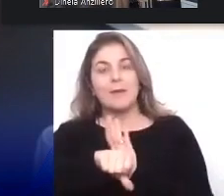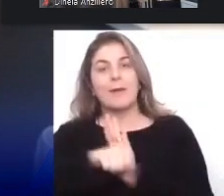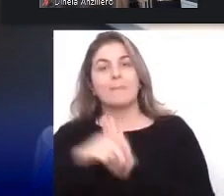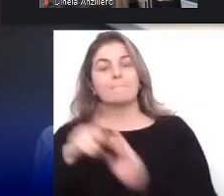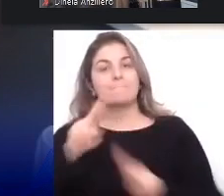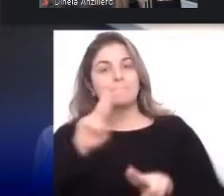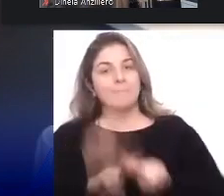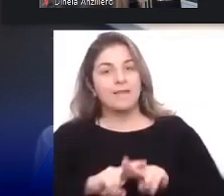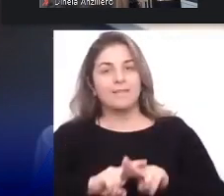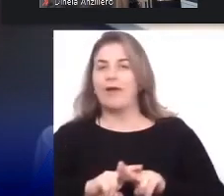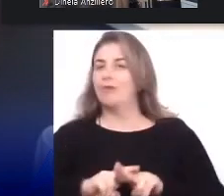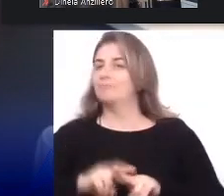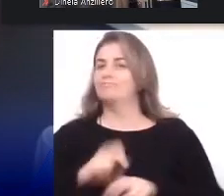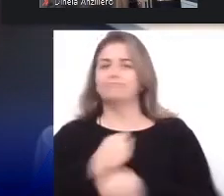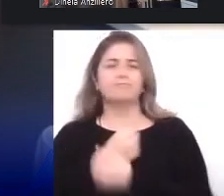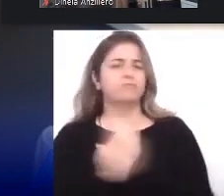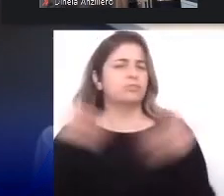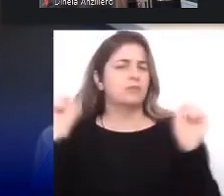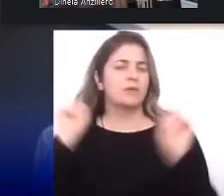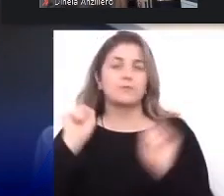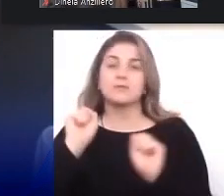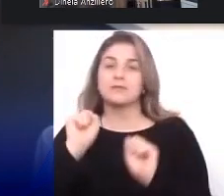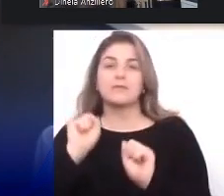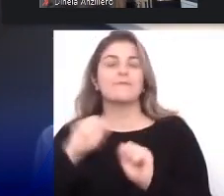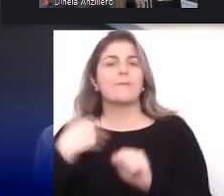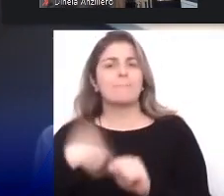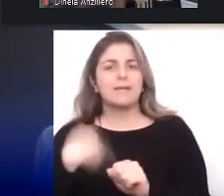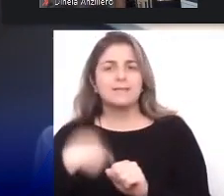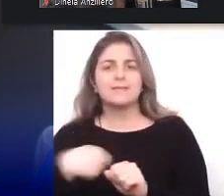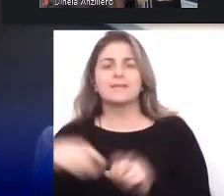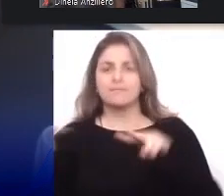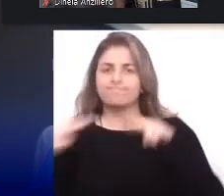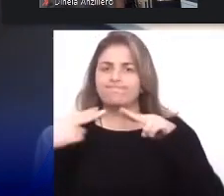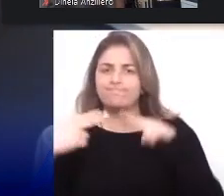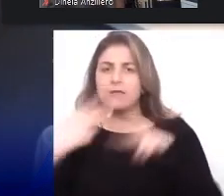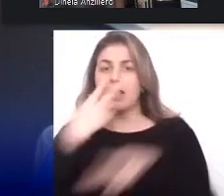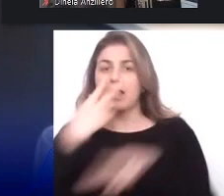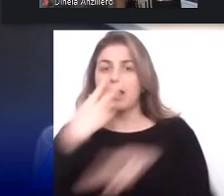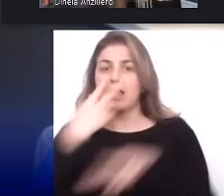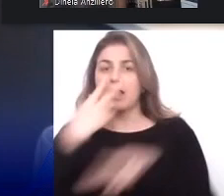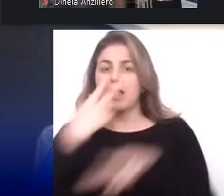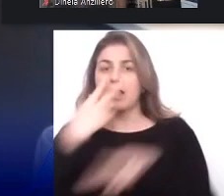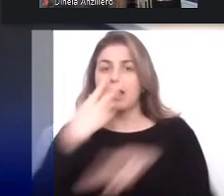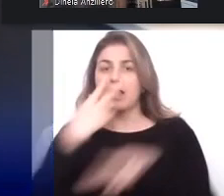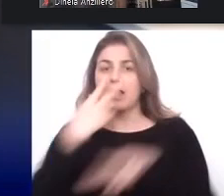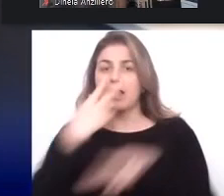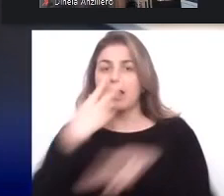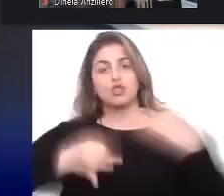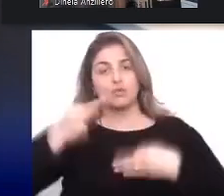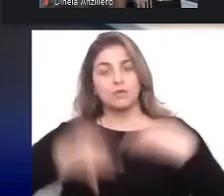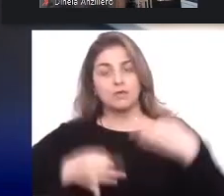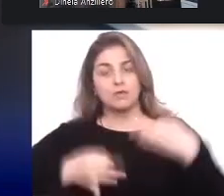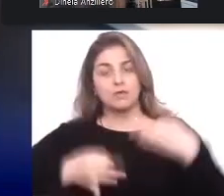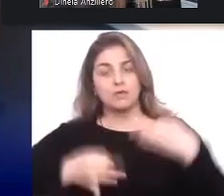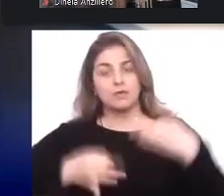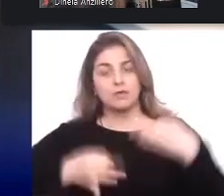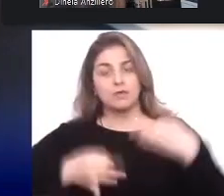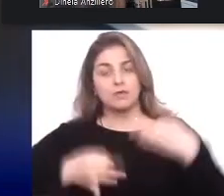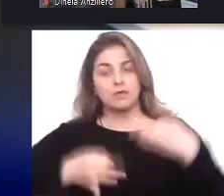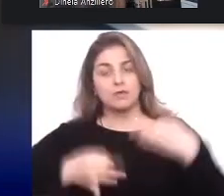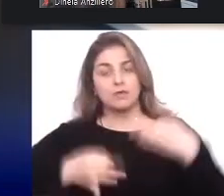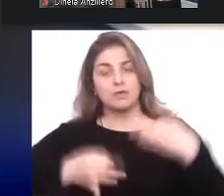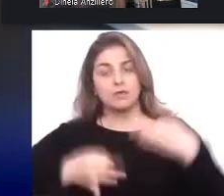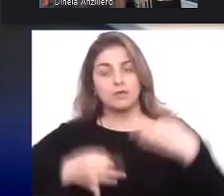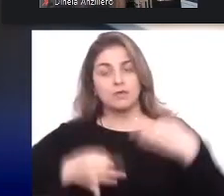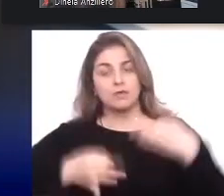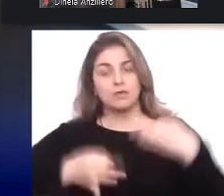Tem estudos que comprovam que se o juiz acordou de bom humor, a sentença vai ser de um jeito. E se ele acordou de mau humor, a sentença... Se o